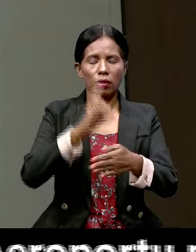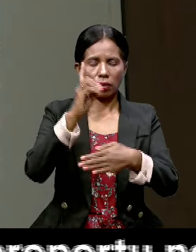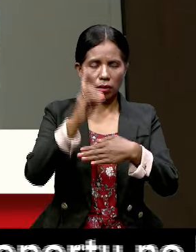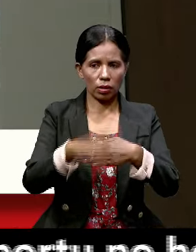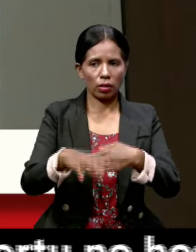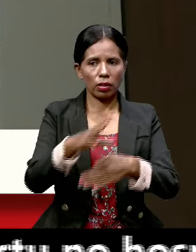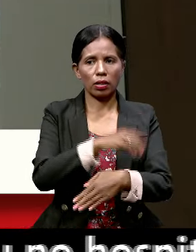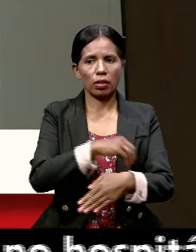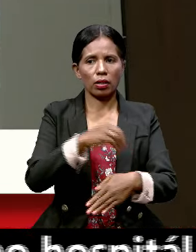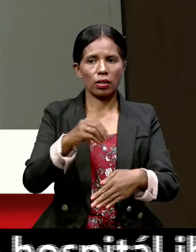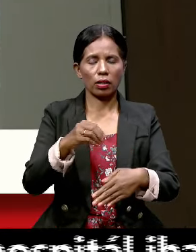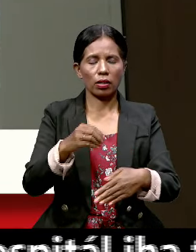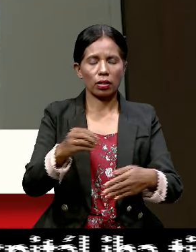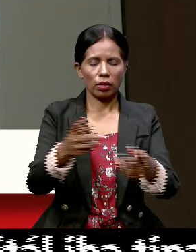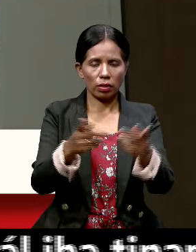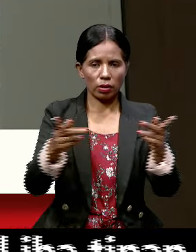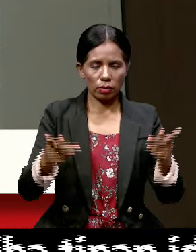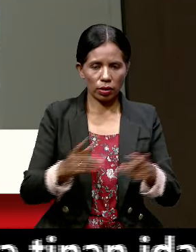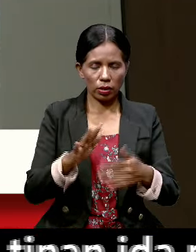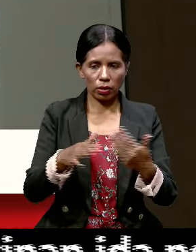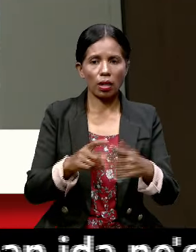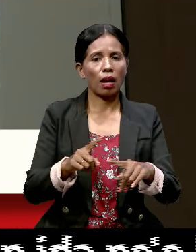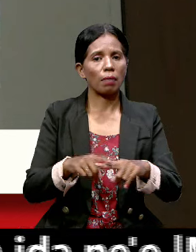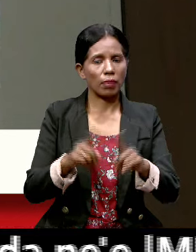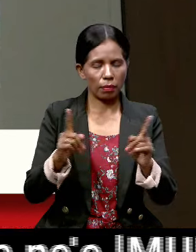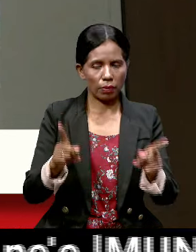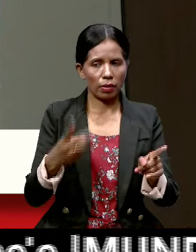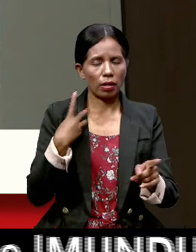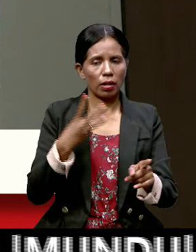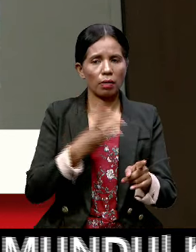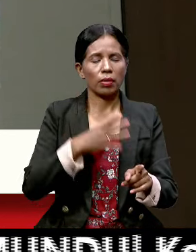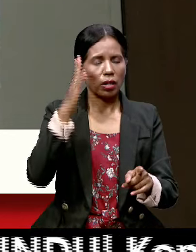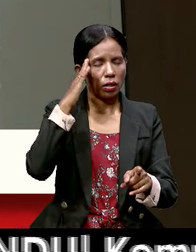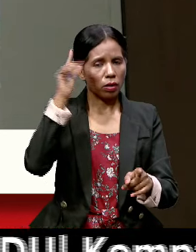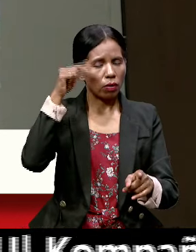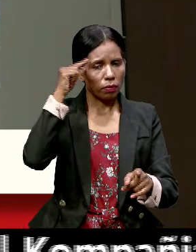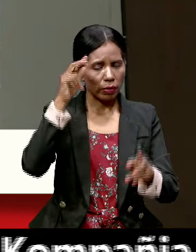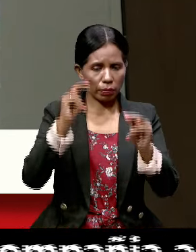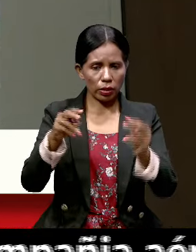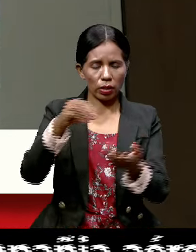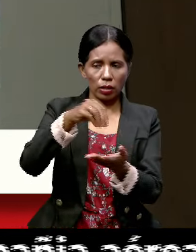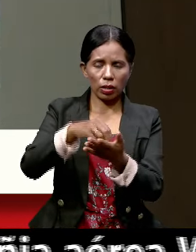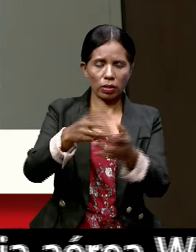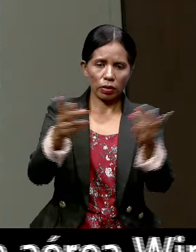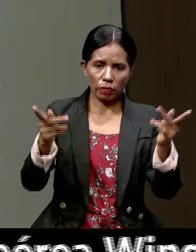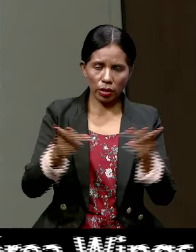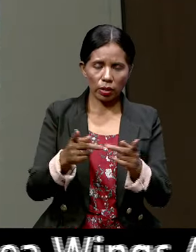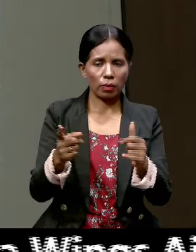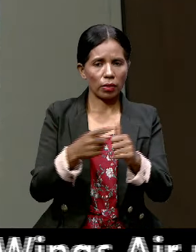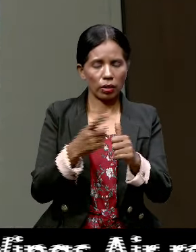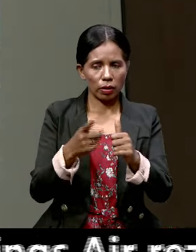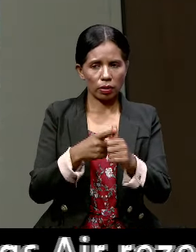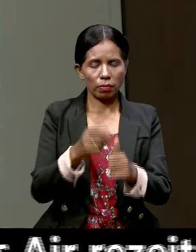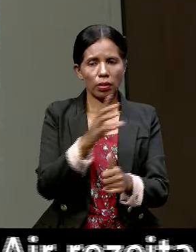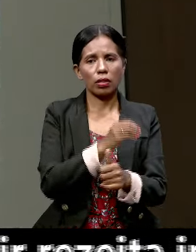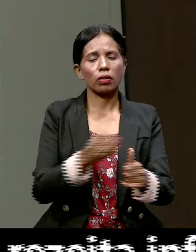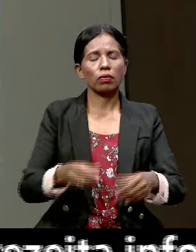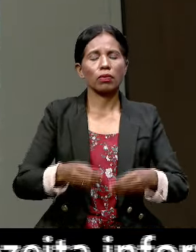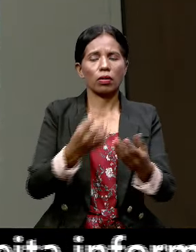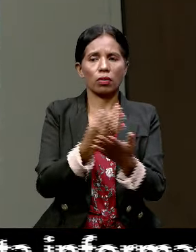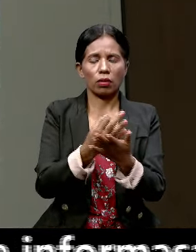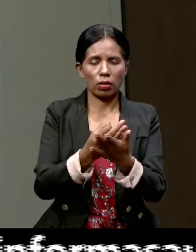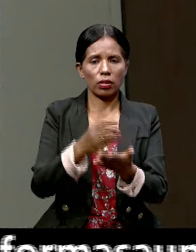no ordenamento territorial. Mai be, a miha no encata governo precisa haturulo condições ka alternativa ruma, a